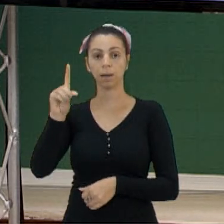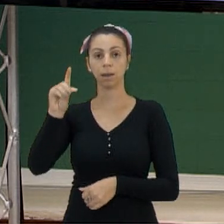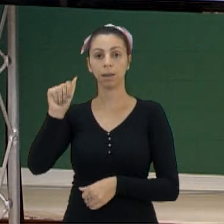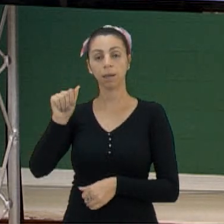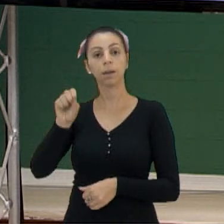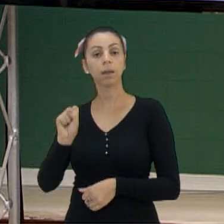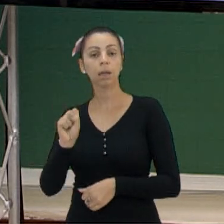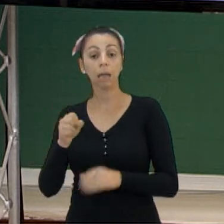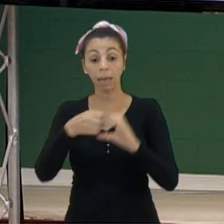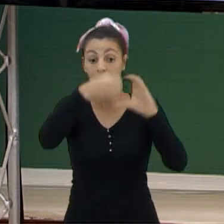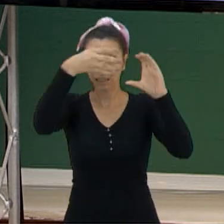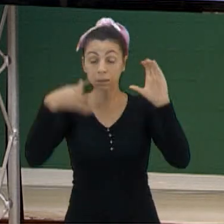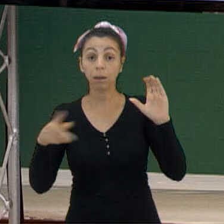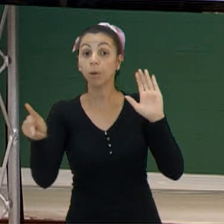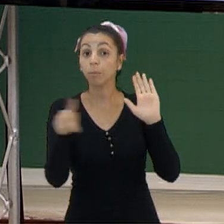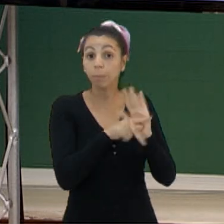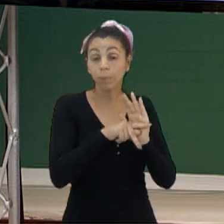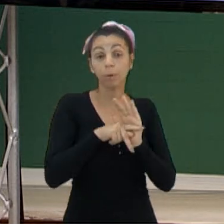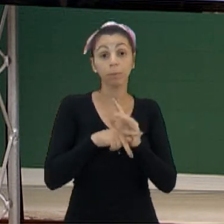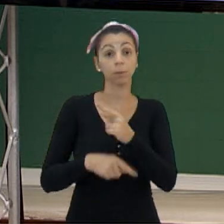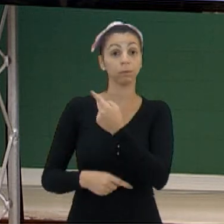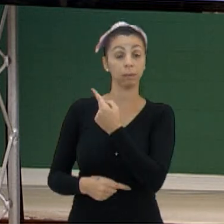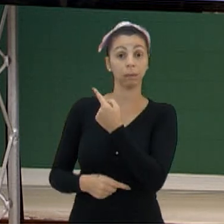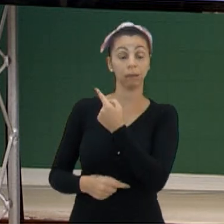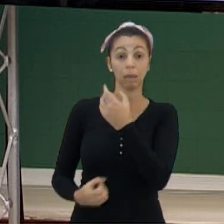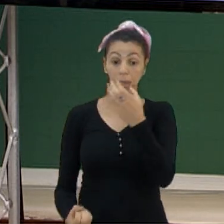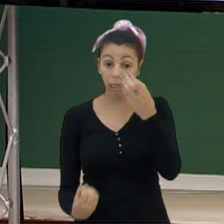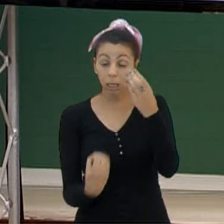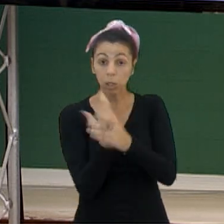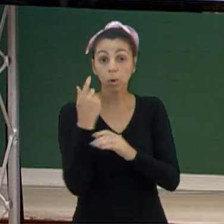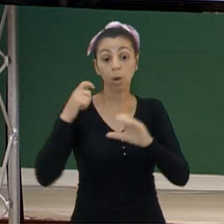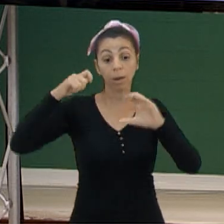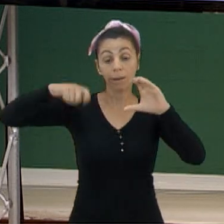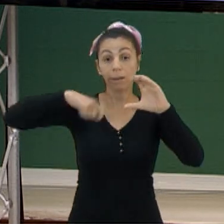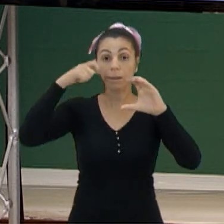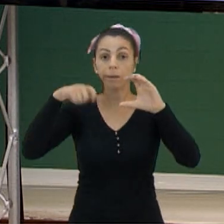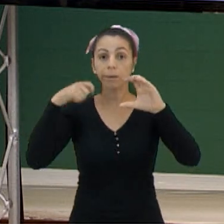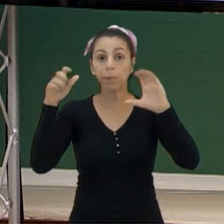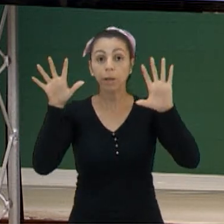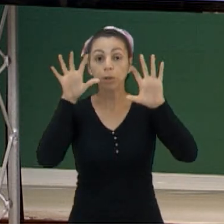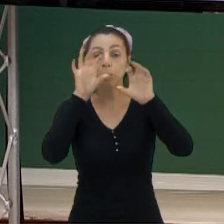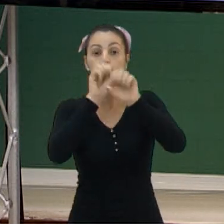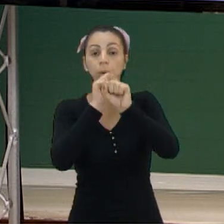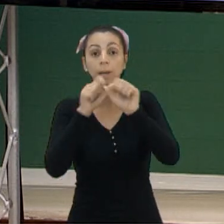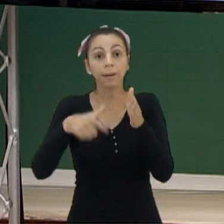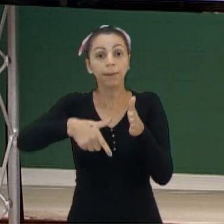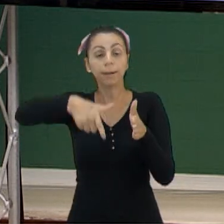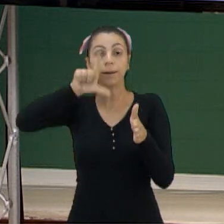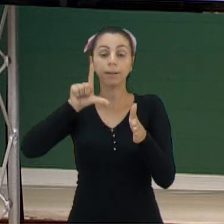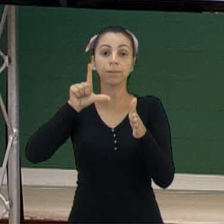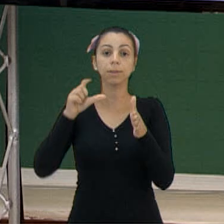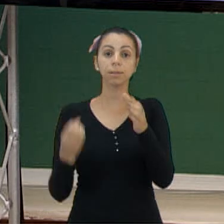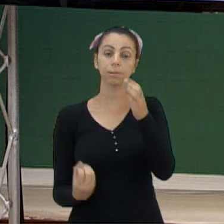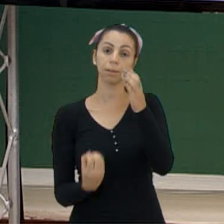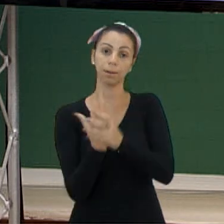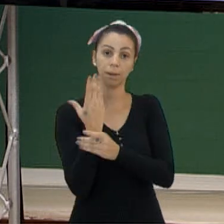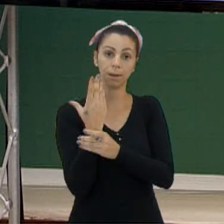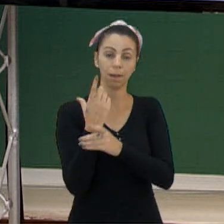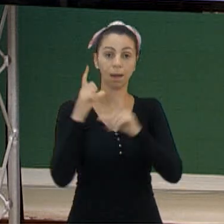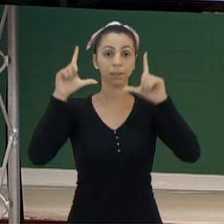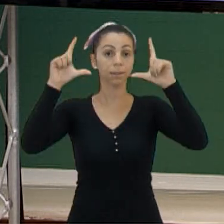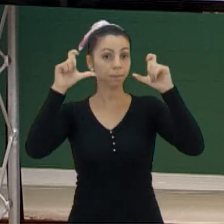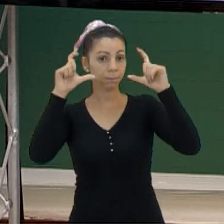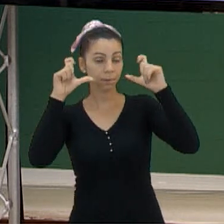Era a característica dele. O cara me inventou uma câmera escura antes de existir a máquina fotográfica. É o mesmo princípio. Então ele fazia